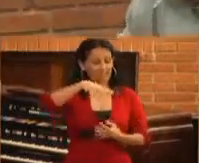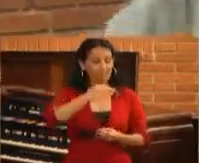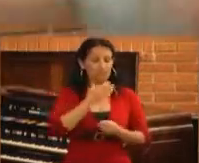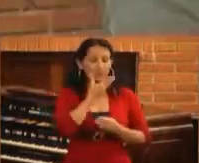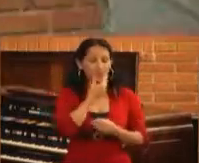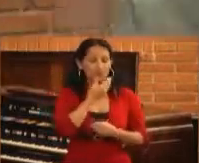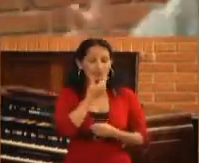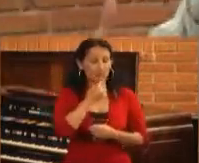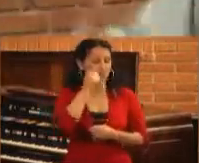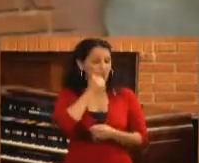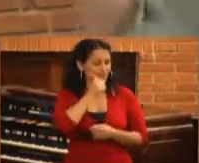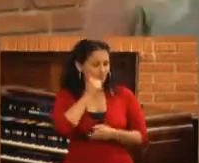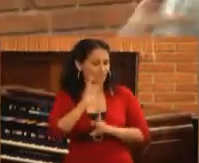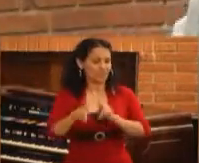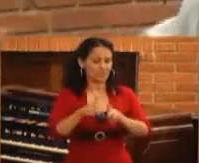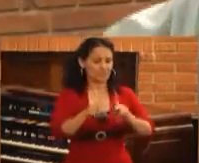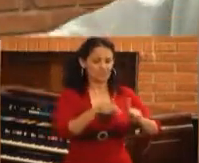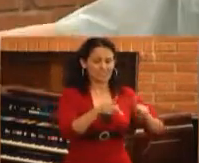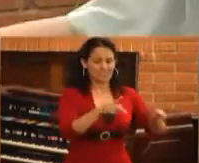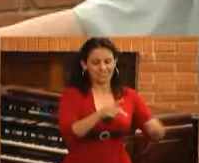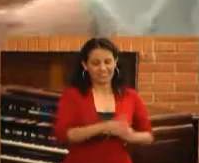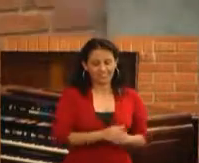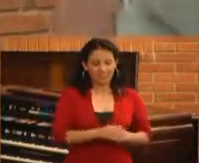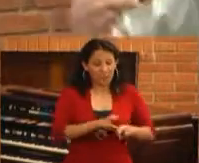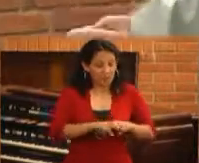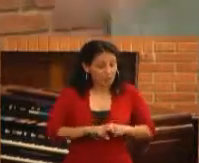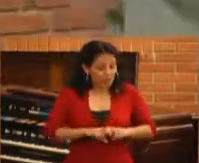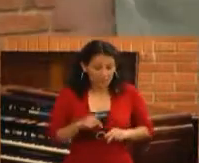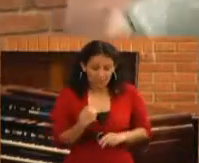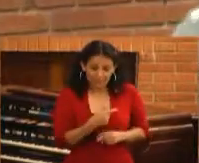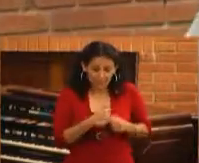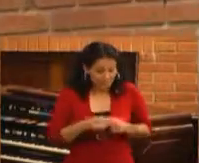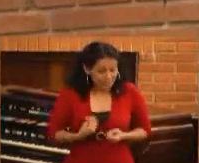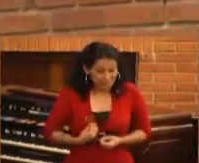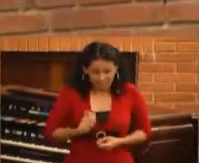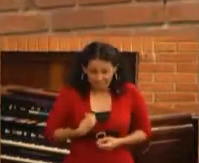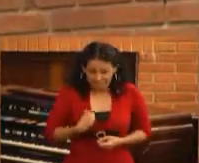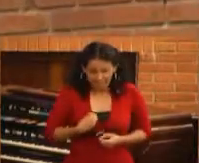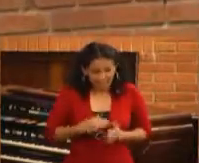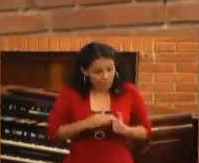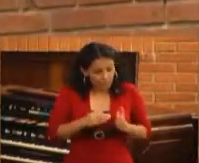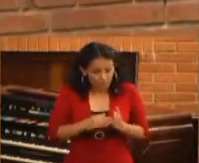dos homens, ele é a causa da nossa existência. Tudo está nele.